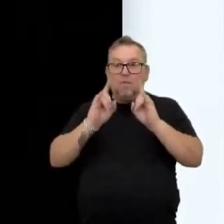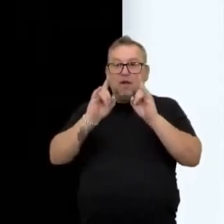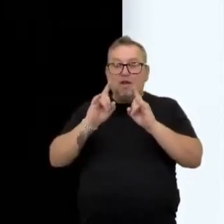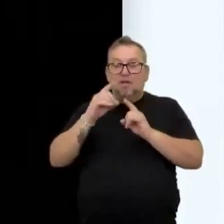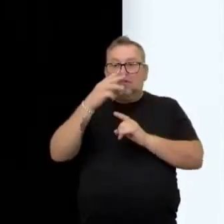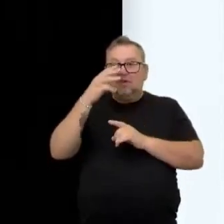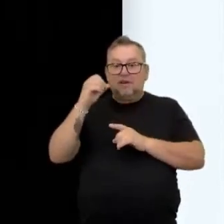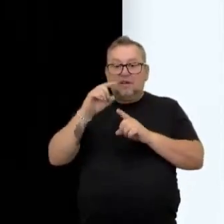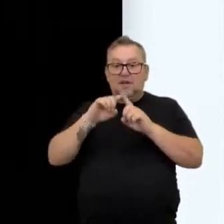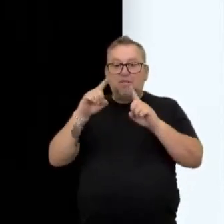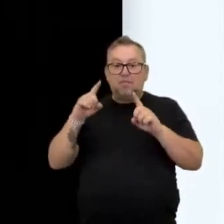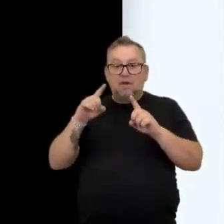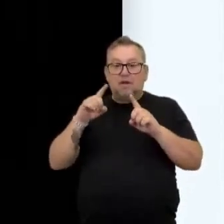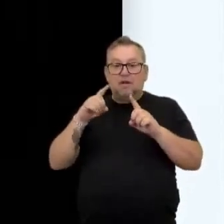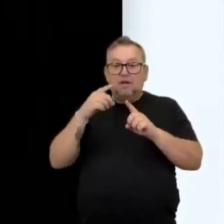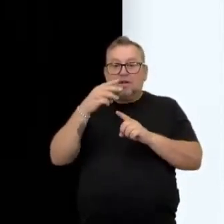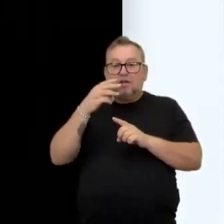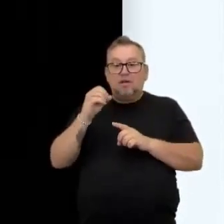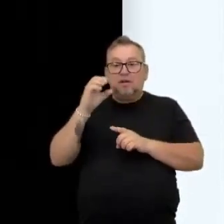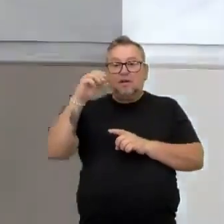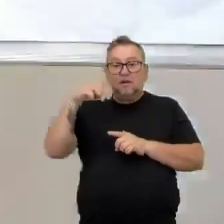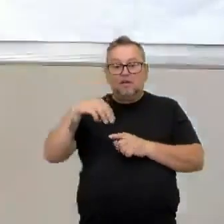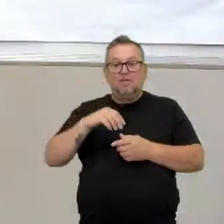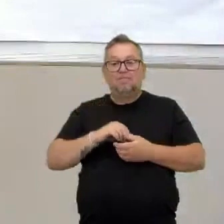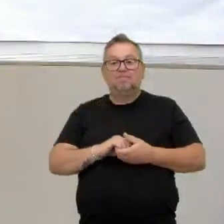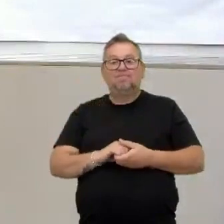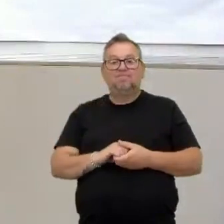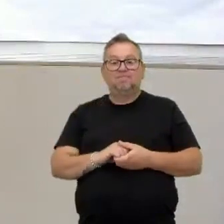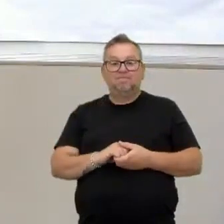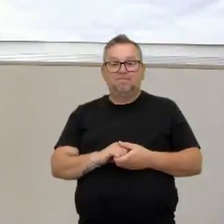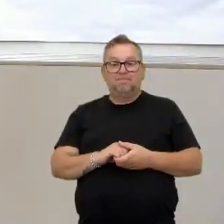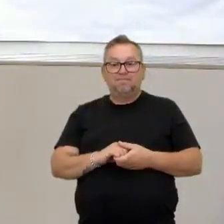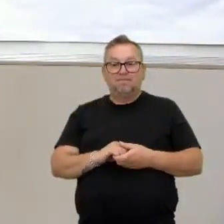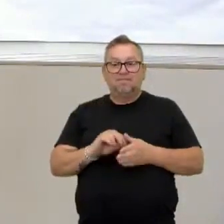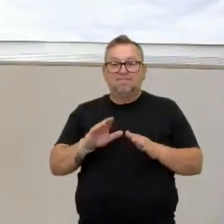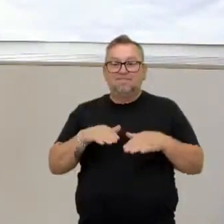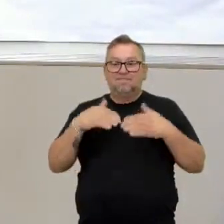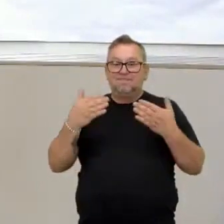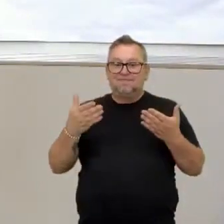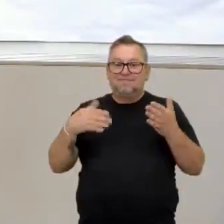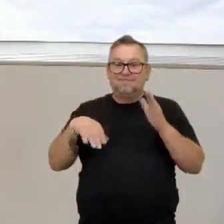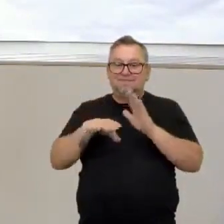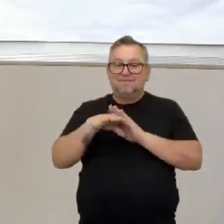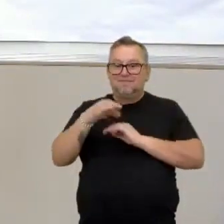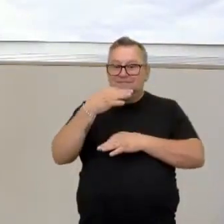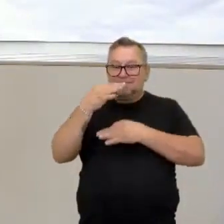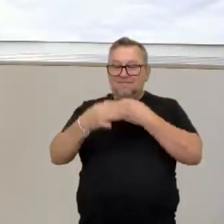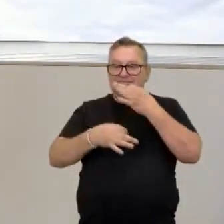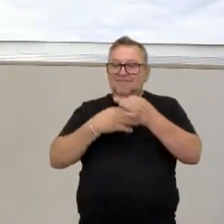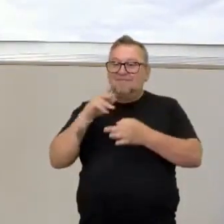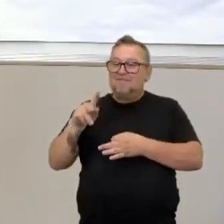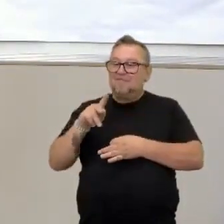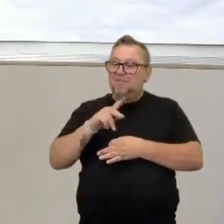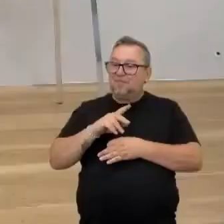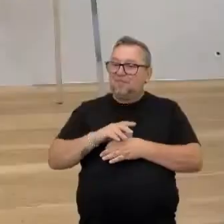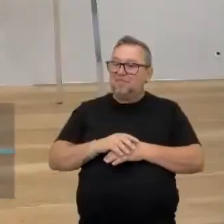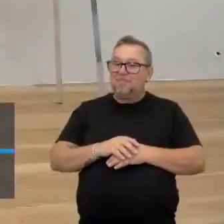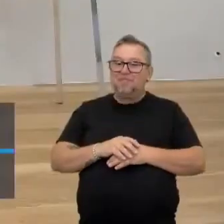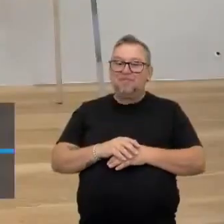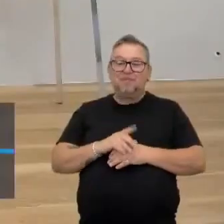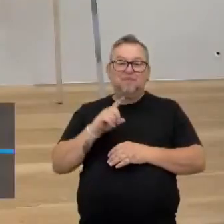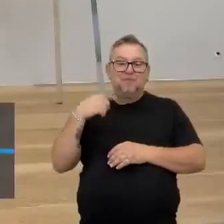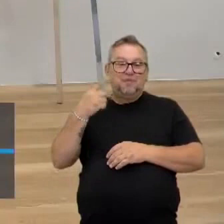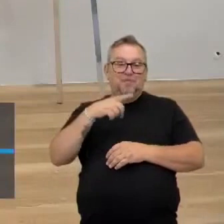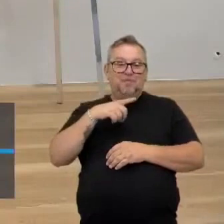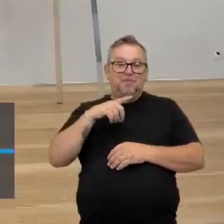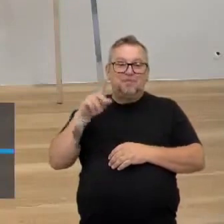é a intervenção de 30 centímetros. E aí, gente, chegou algum comentário aí, professor Jocélio? Olha, nós temos